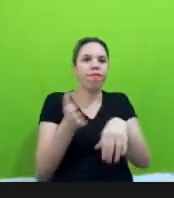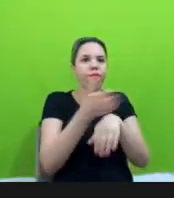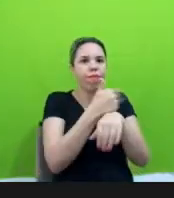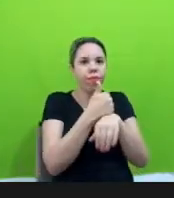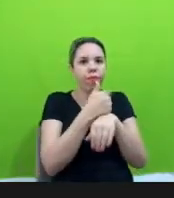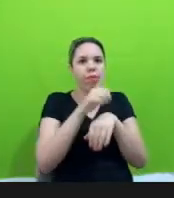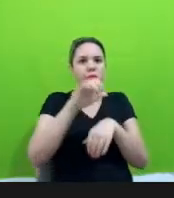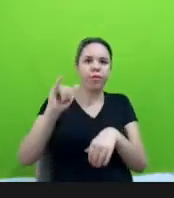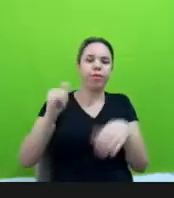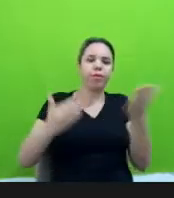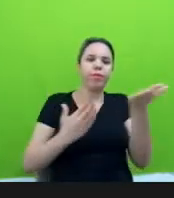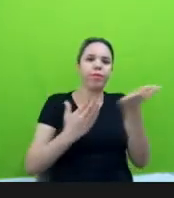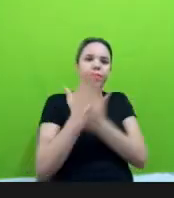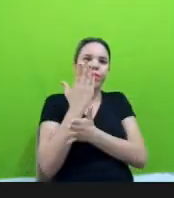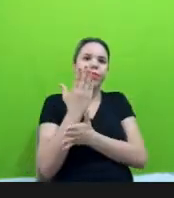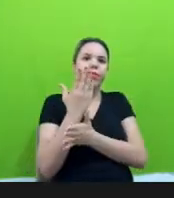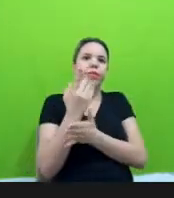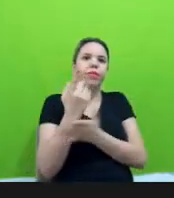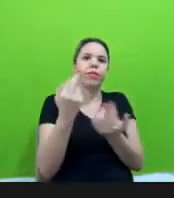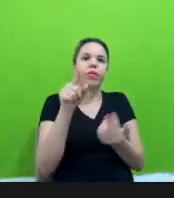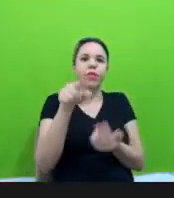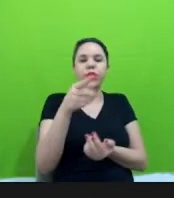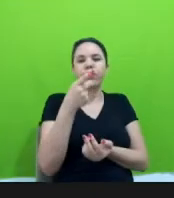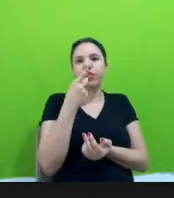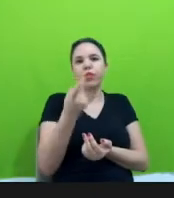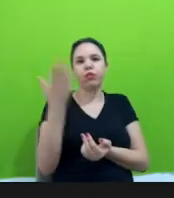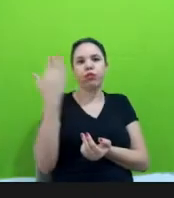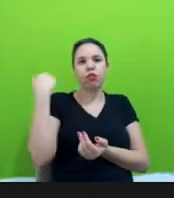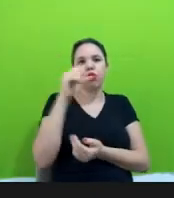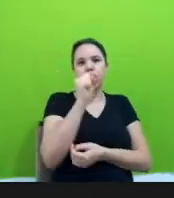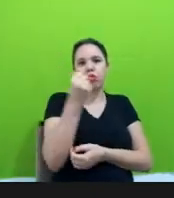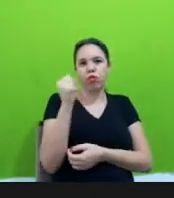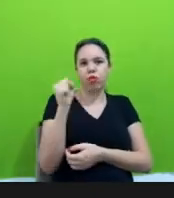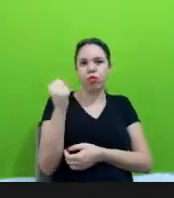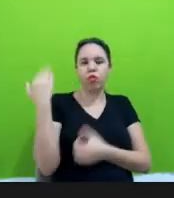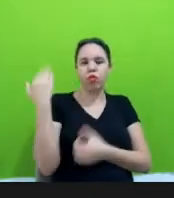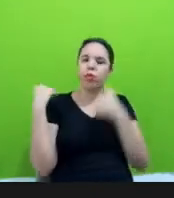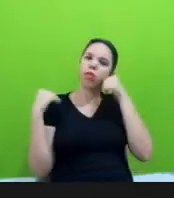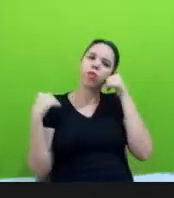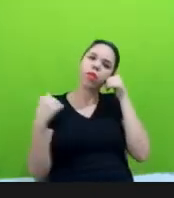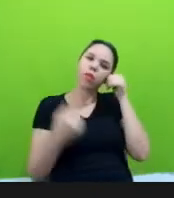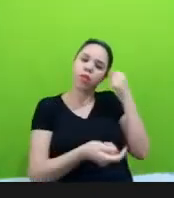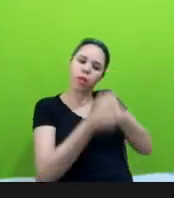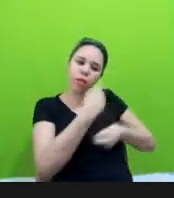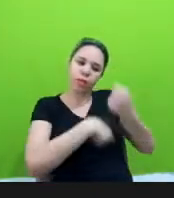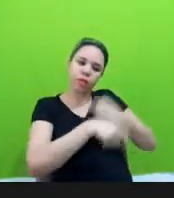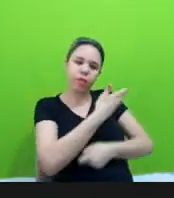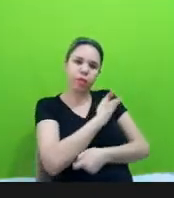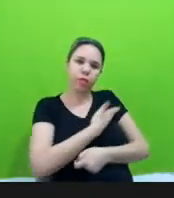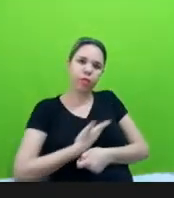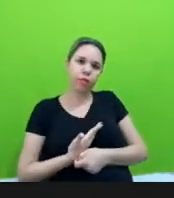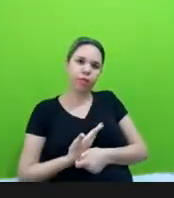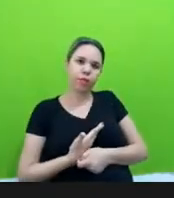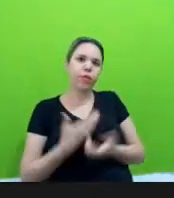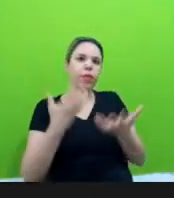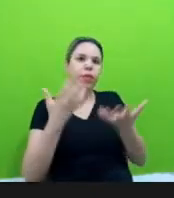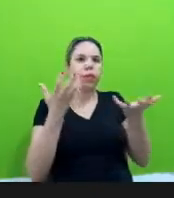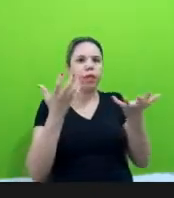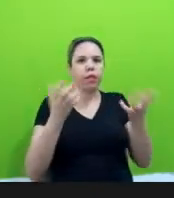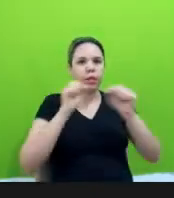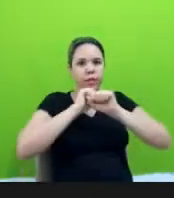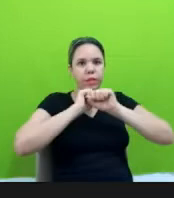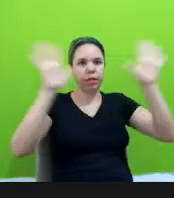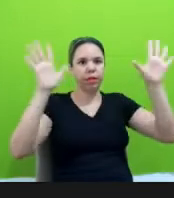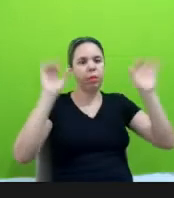entrar em vigor, porque, como você bem disse, Kátia, desde 88, a administração pública, o agente público que quiser ser transparente, pode